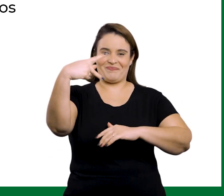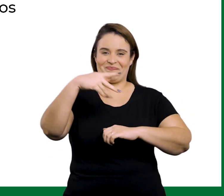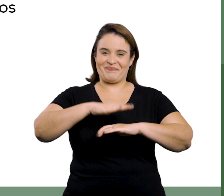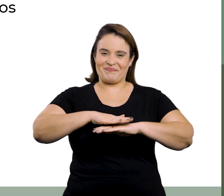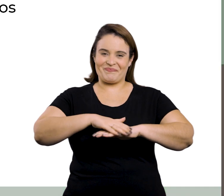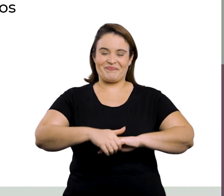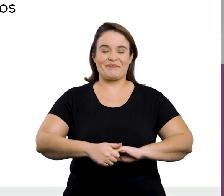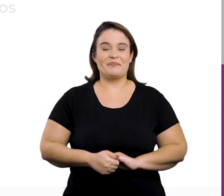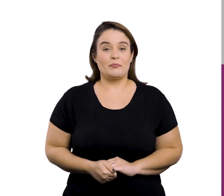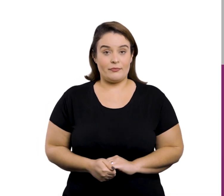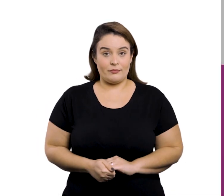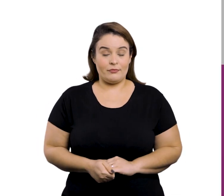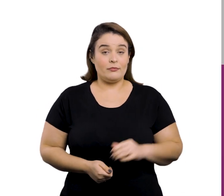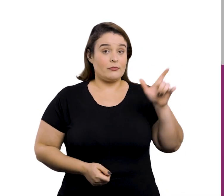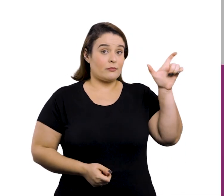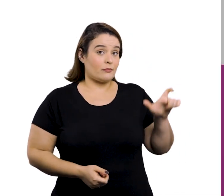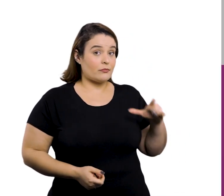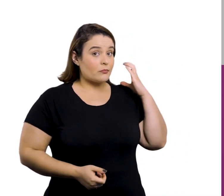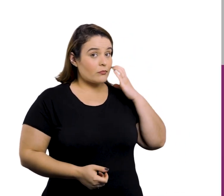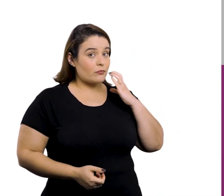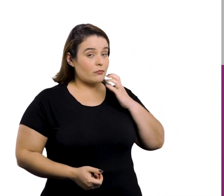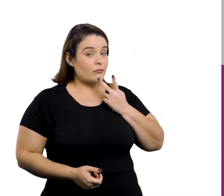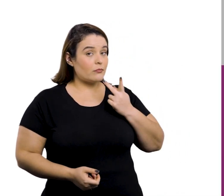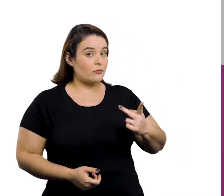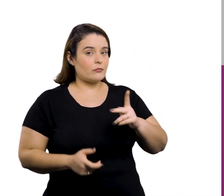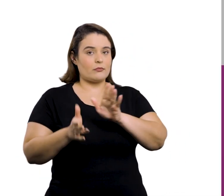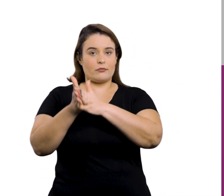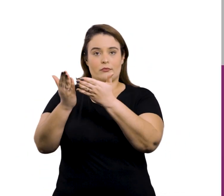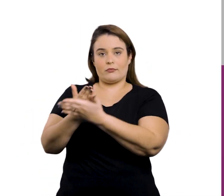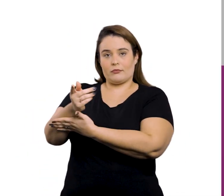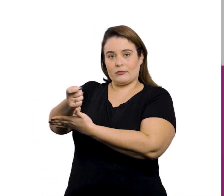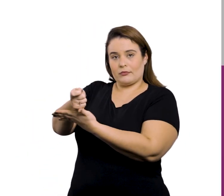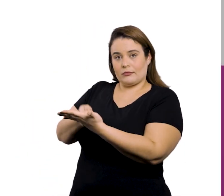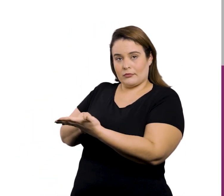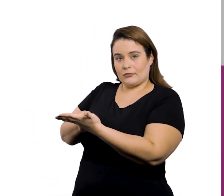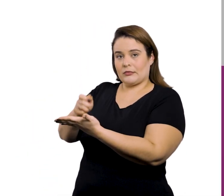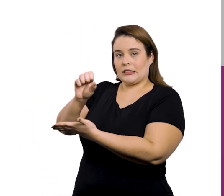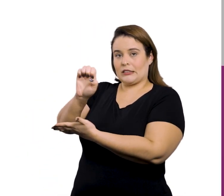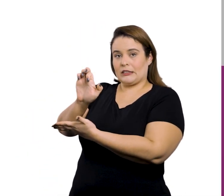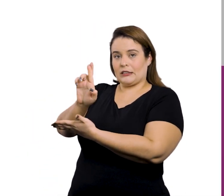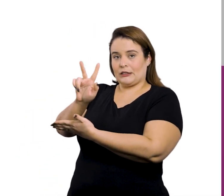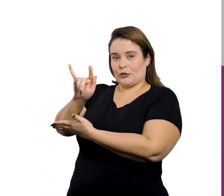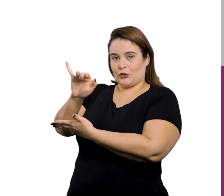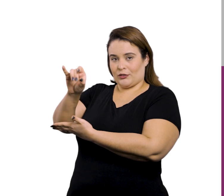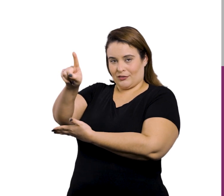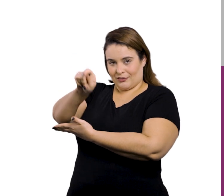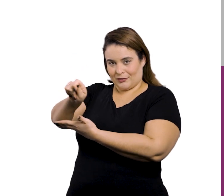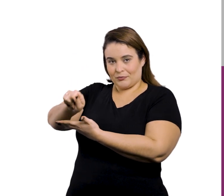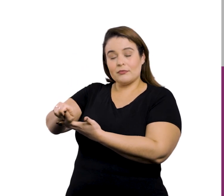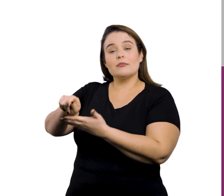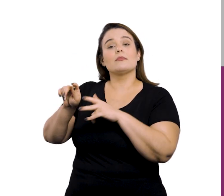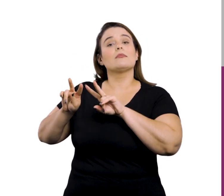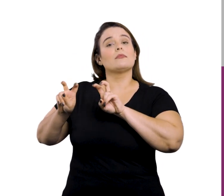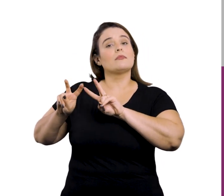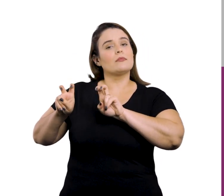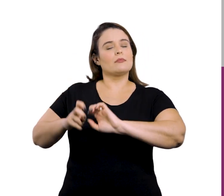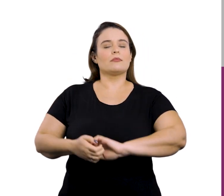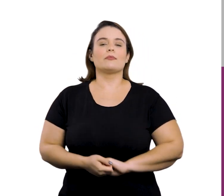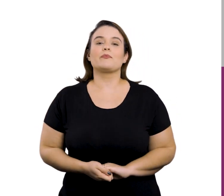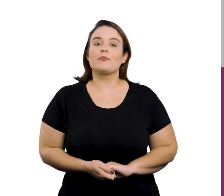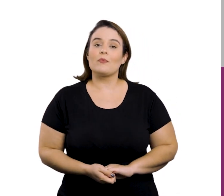suas atividades. Segundo Paulo Freire, em trecho retirado do texto de Sérgio Haddad, abre